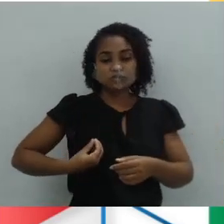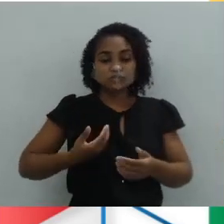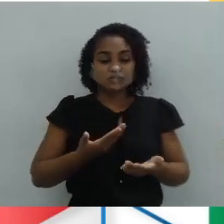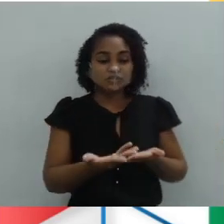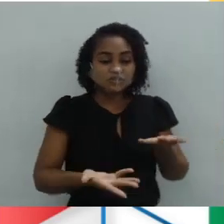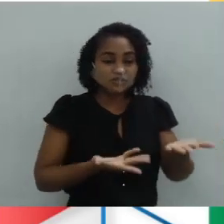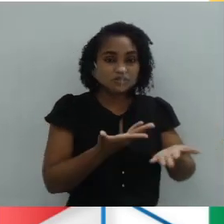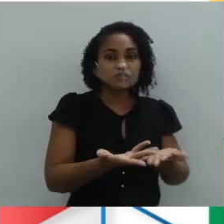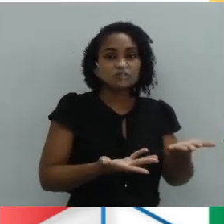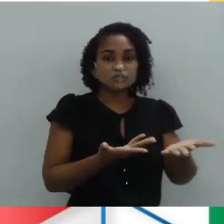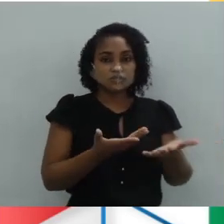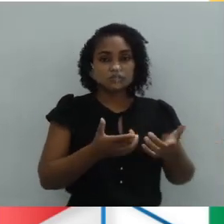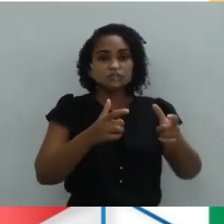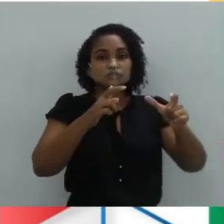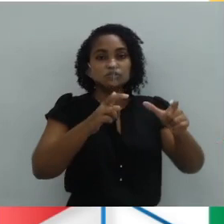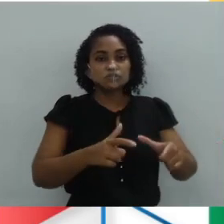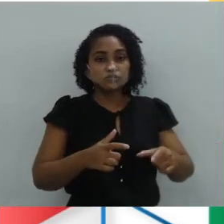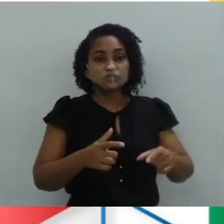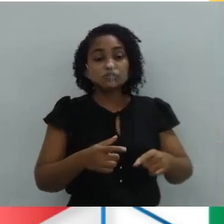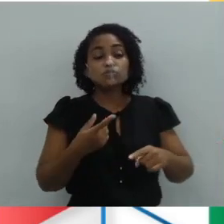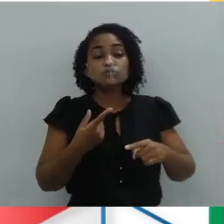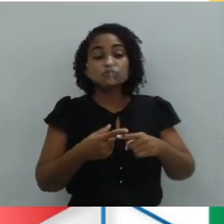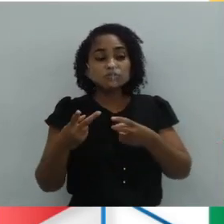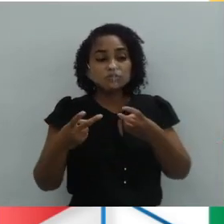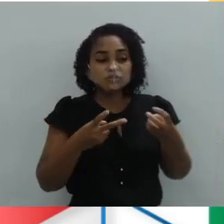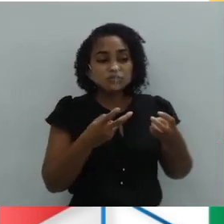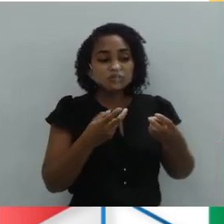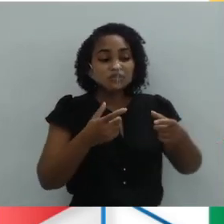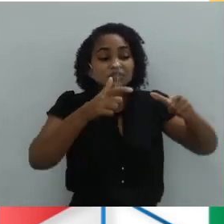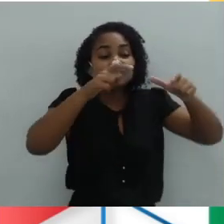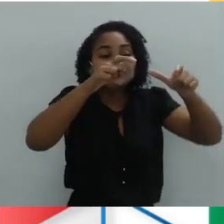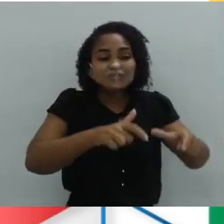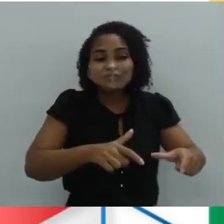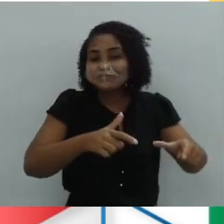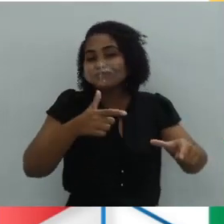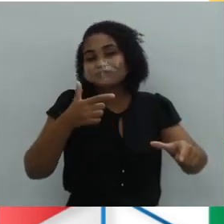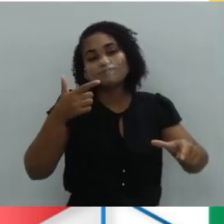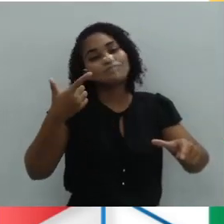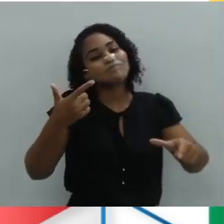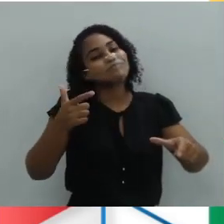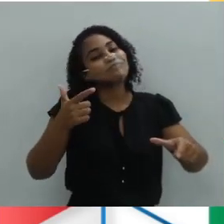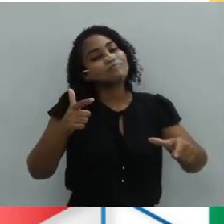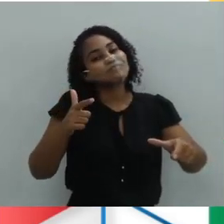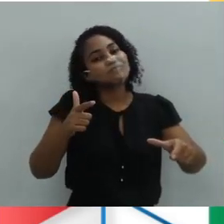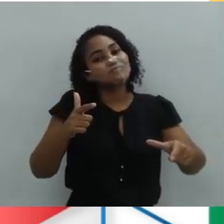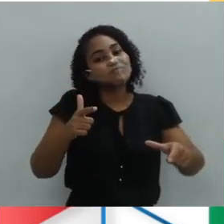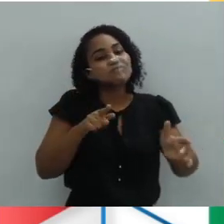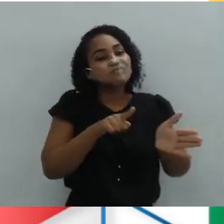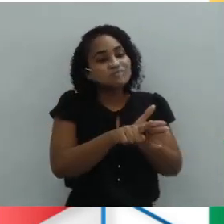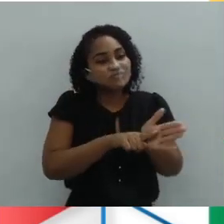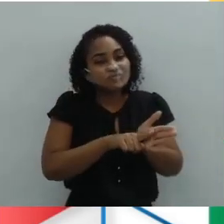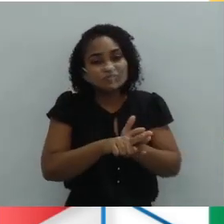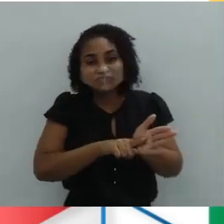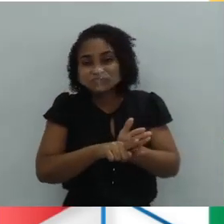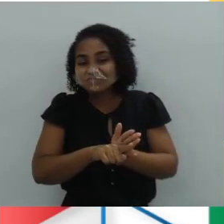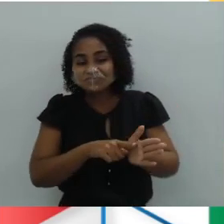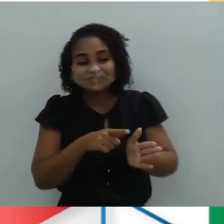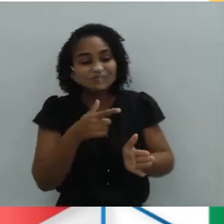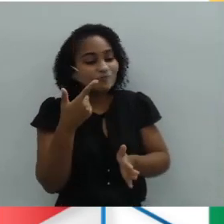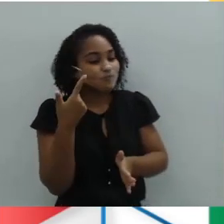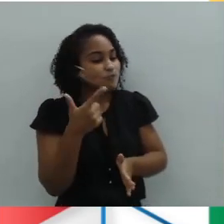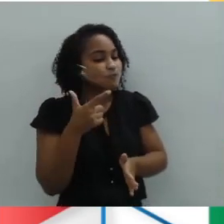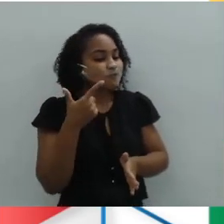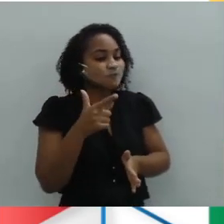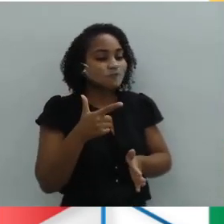projeto urbanístico do bairro. Visto que na localidade não há, tá vendo que ele fez uma pesquisa de campo? Não